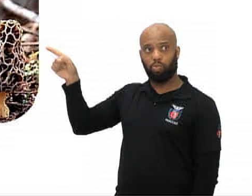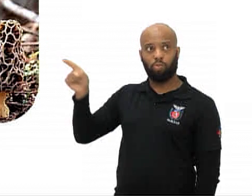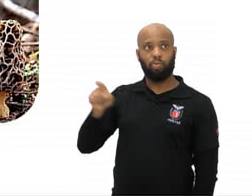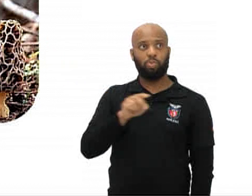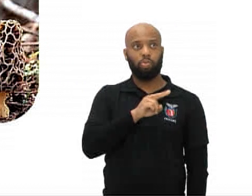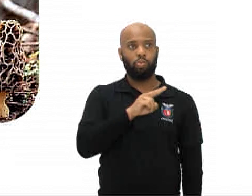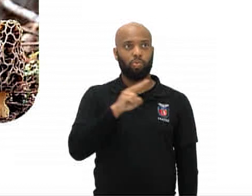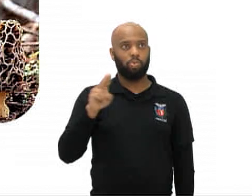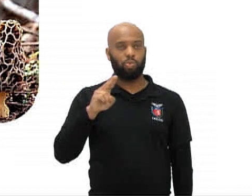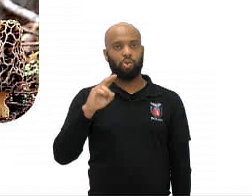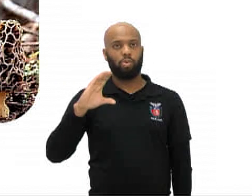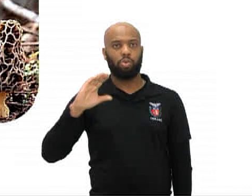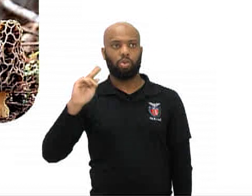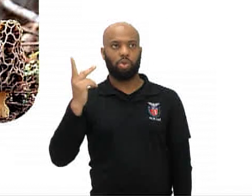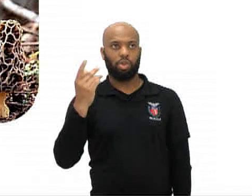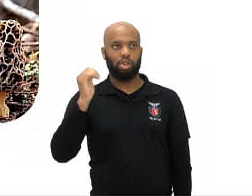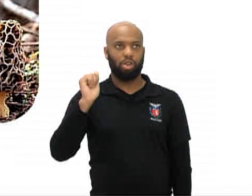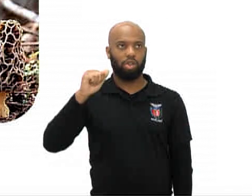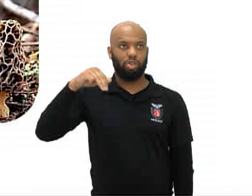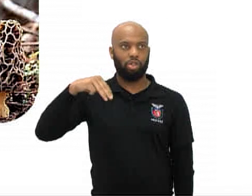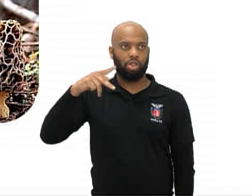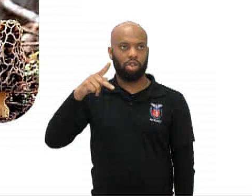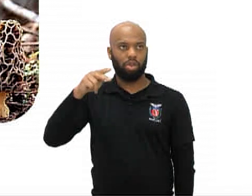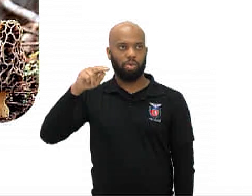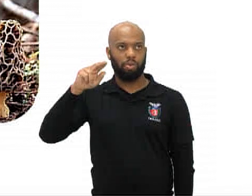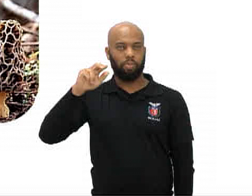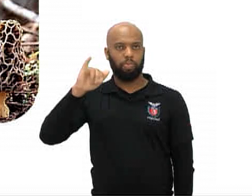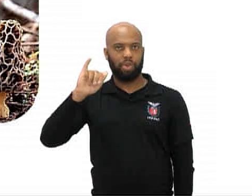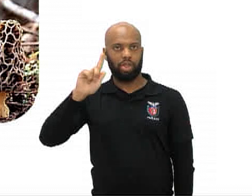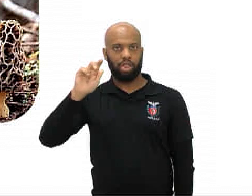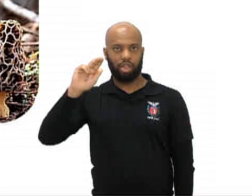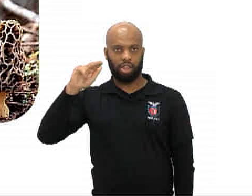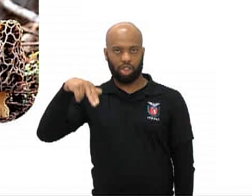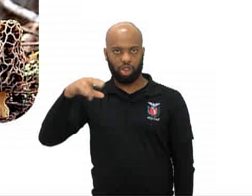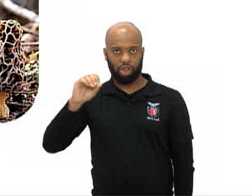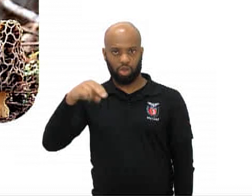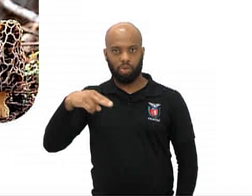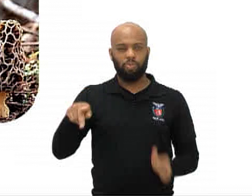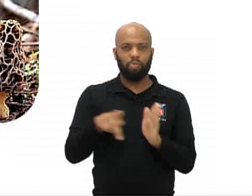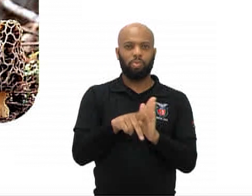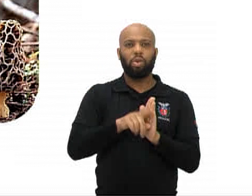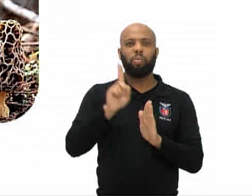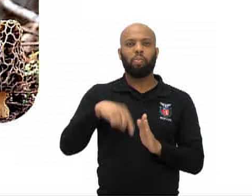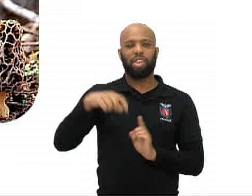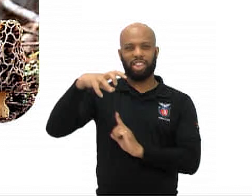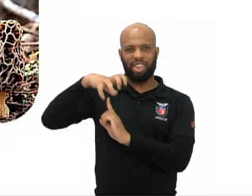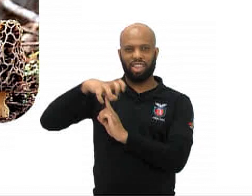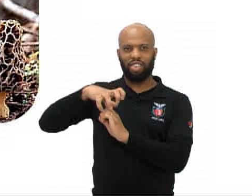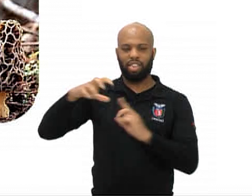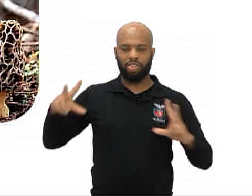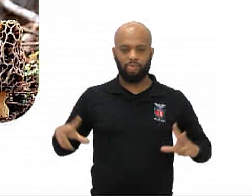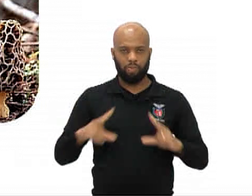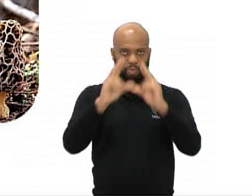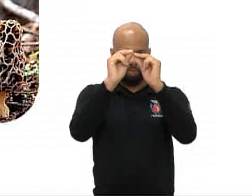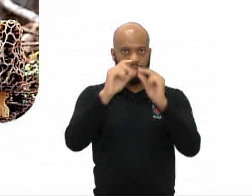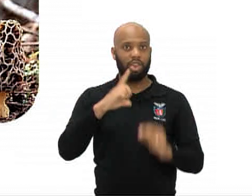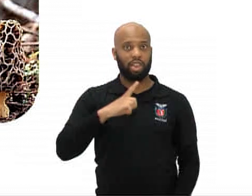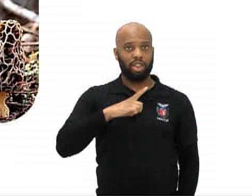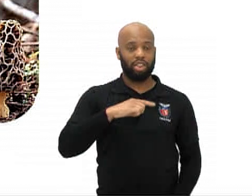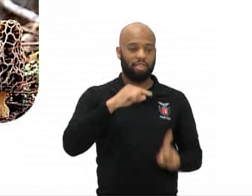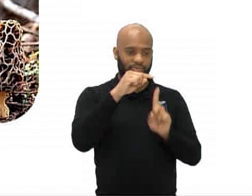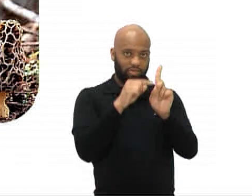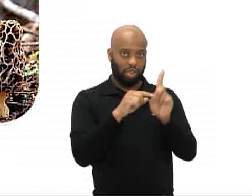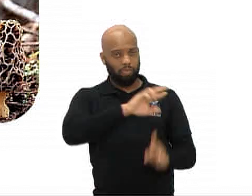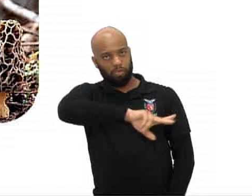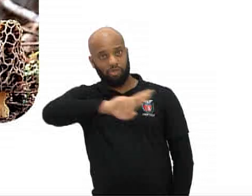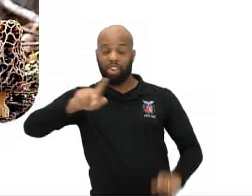chamado champignon, ou cogumelo de Paris, do gênero Agaricus. São várias espécies desse gênero que